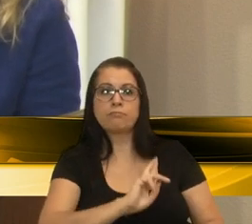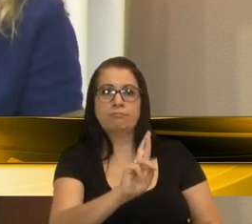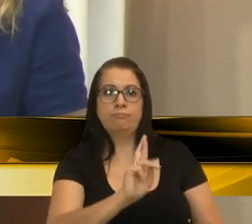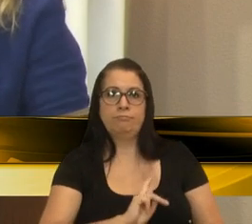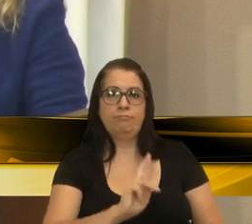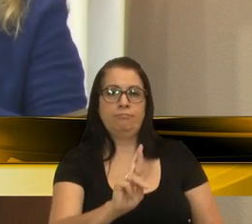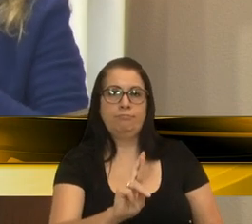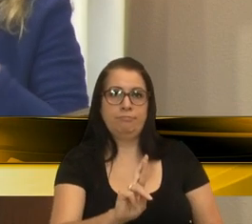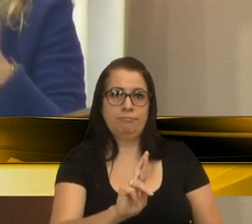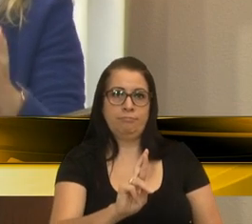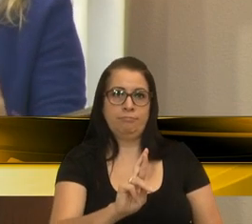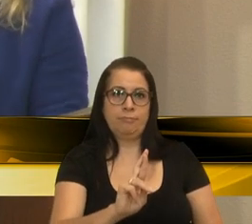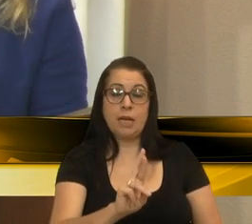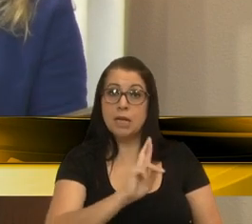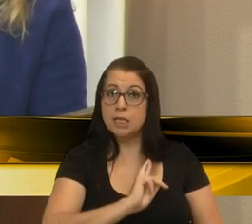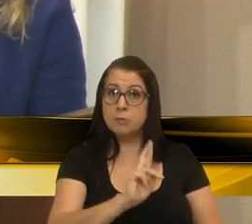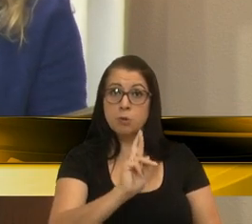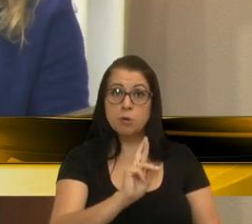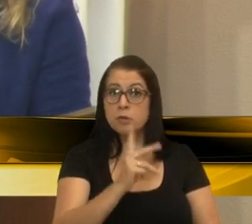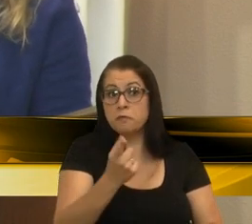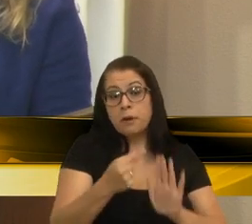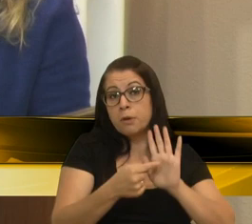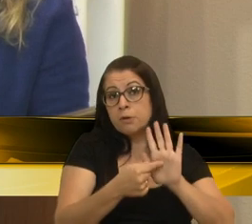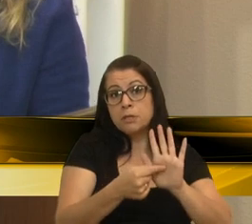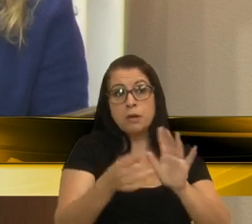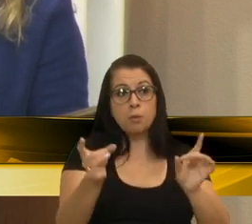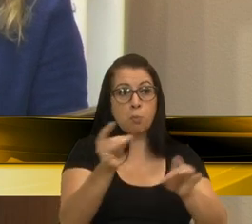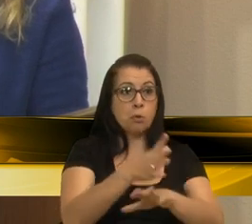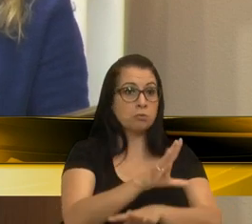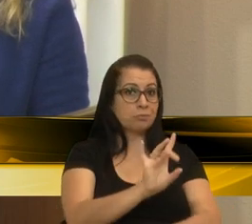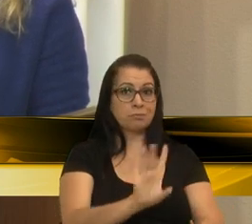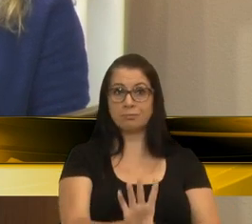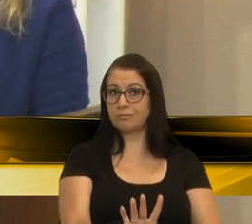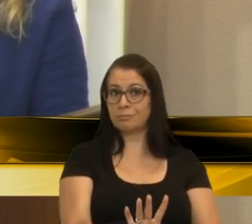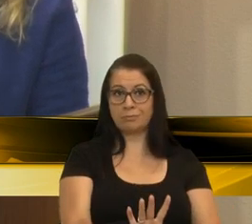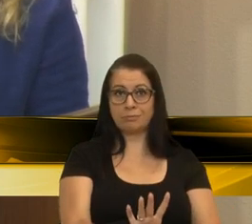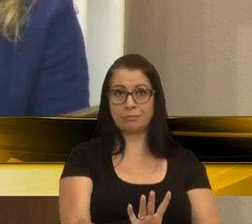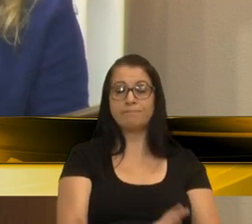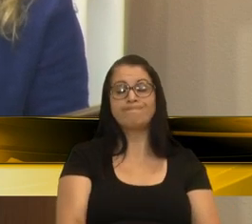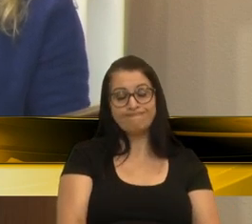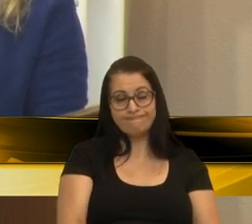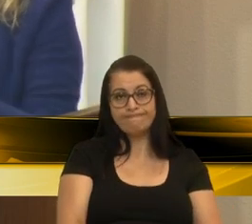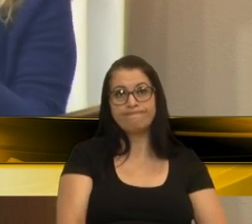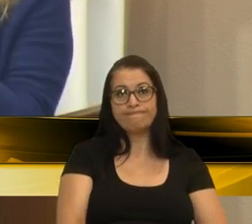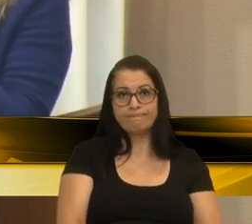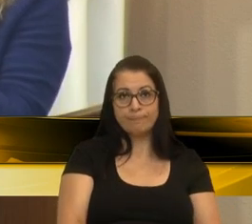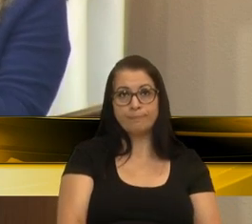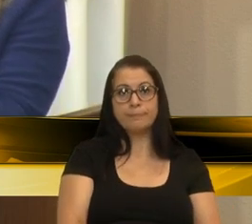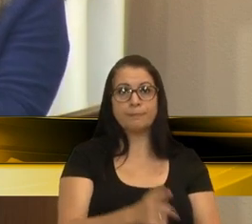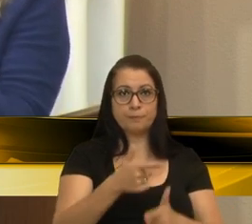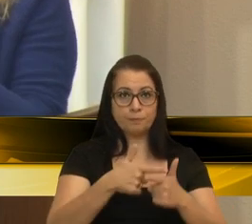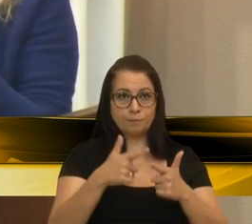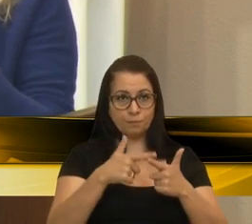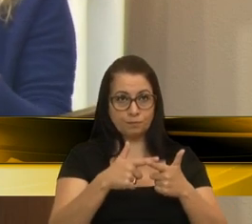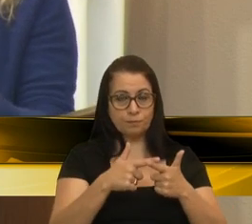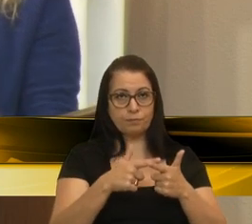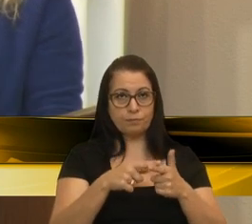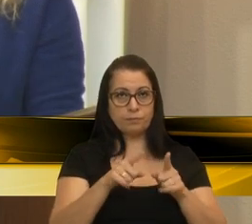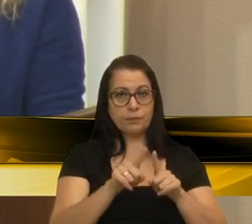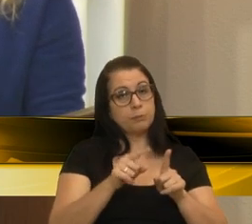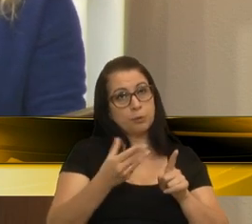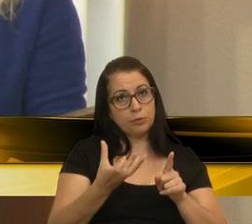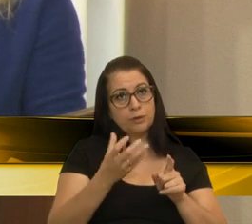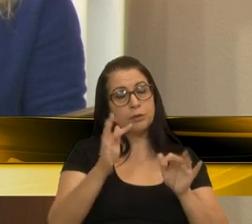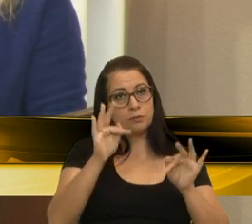respondidas. A resposta foi uma apresentação pronta, né? Então, é um problema. Tanto que eu quis,